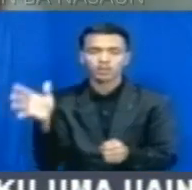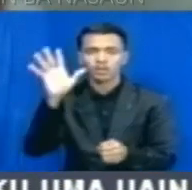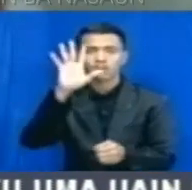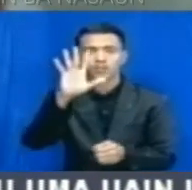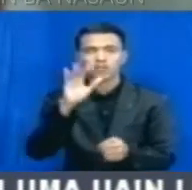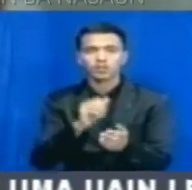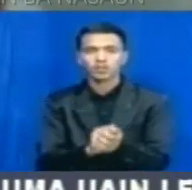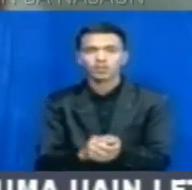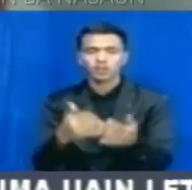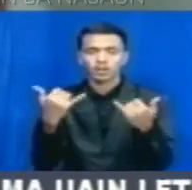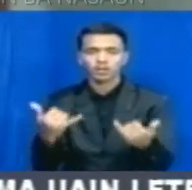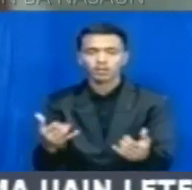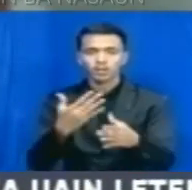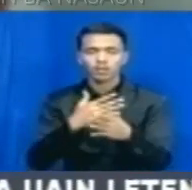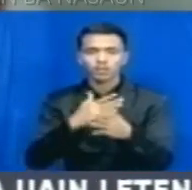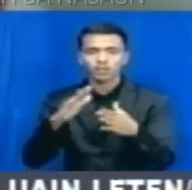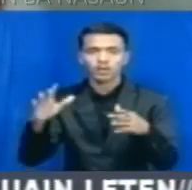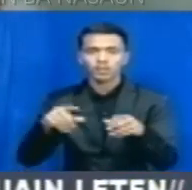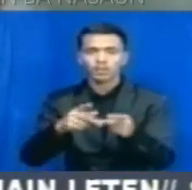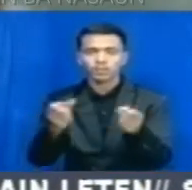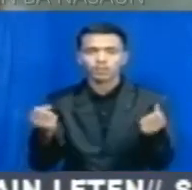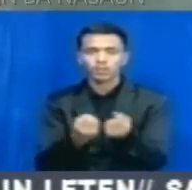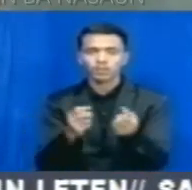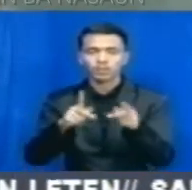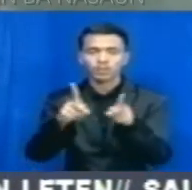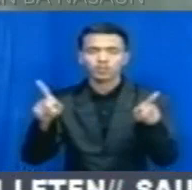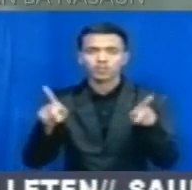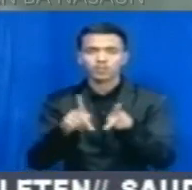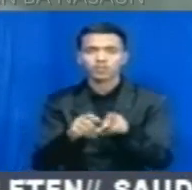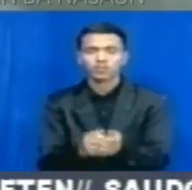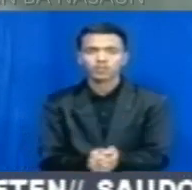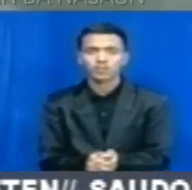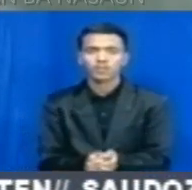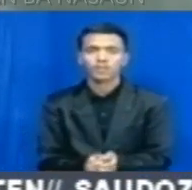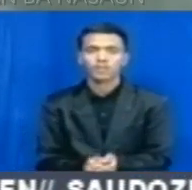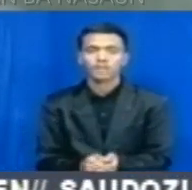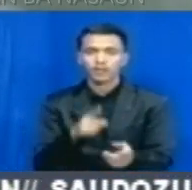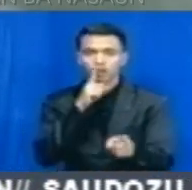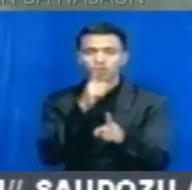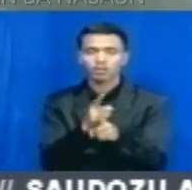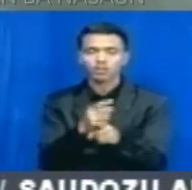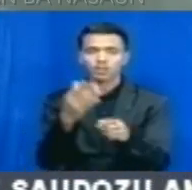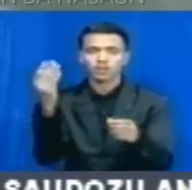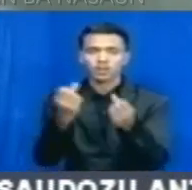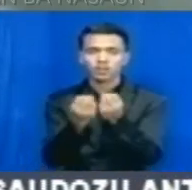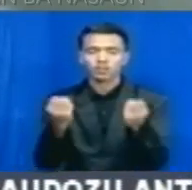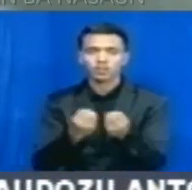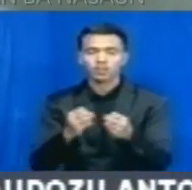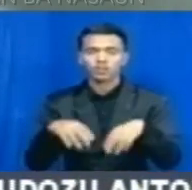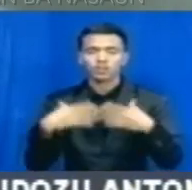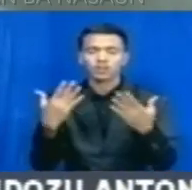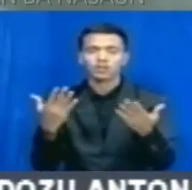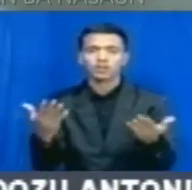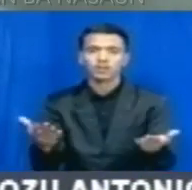maka orsira faheba kada posto kada suku. Ne claro na kada suku atu hira enumerador